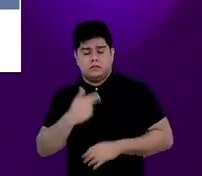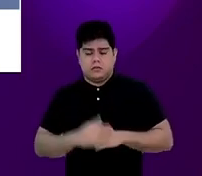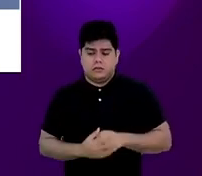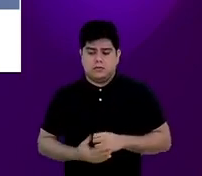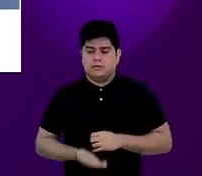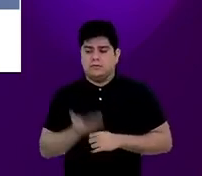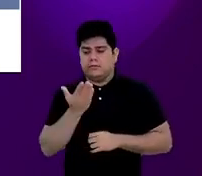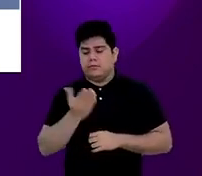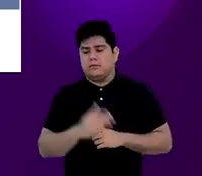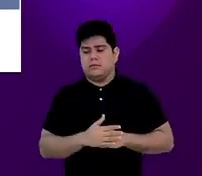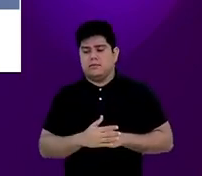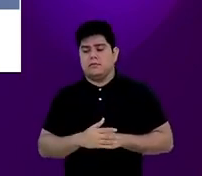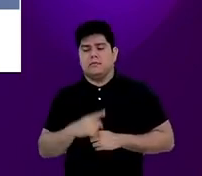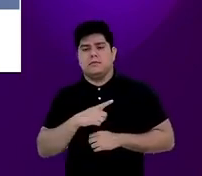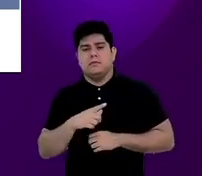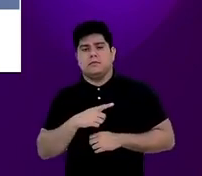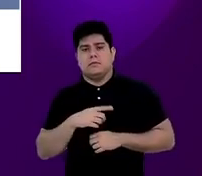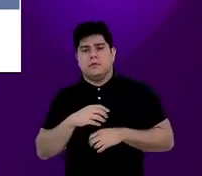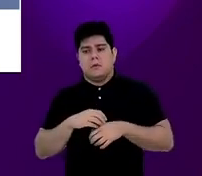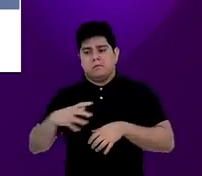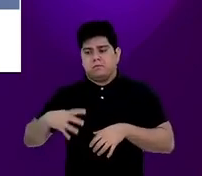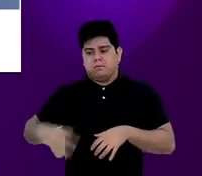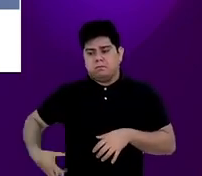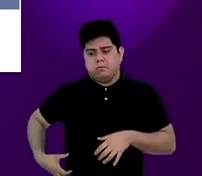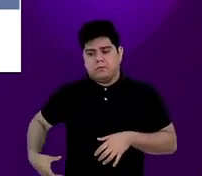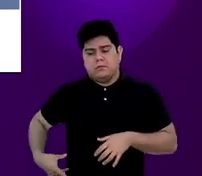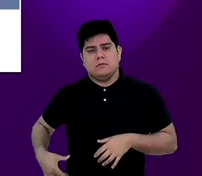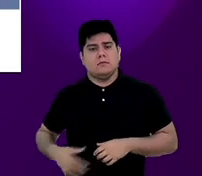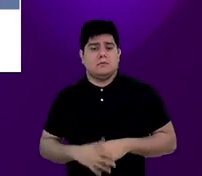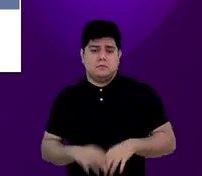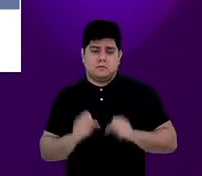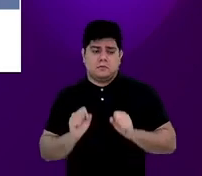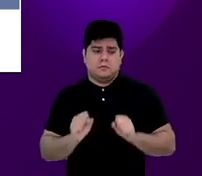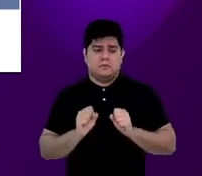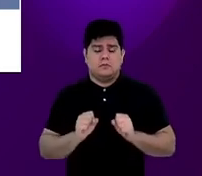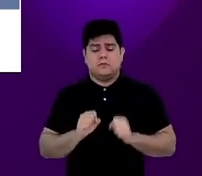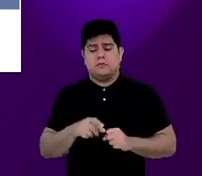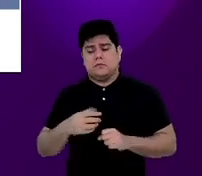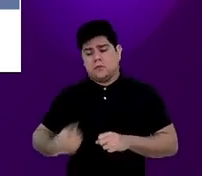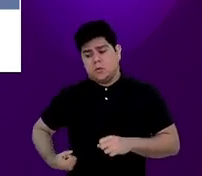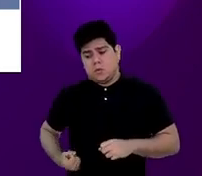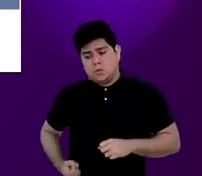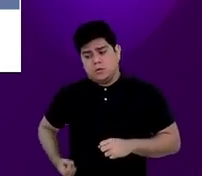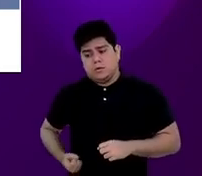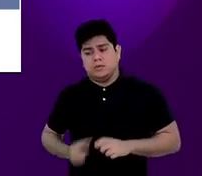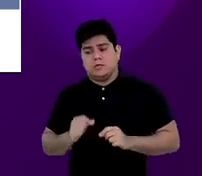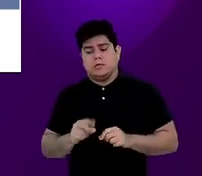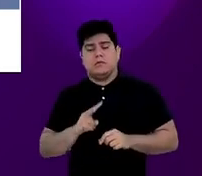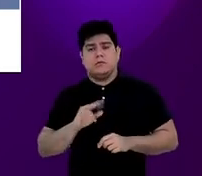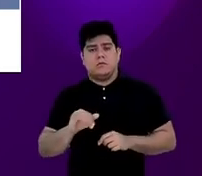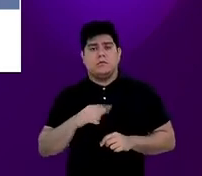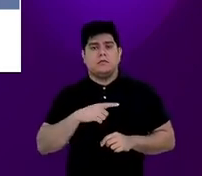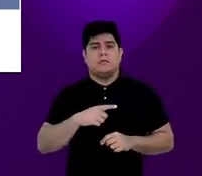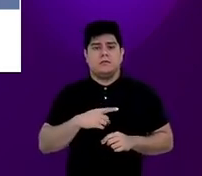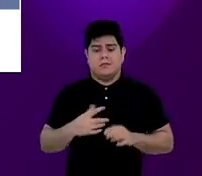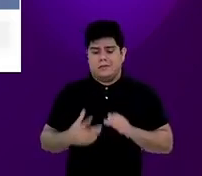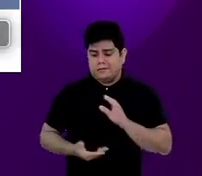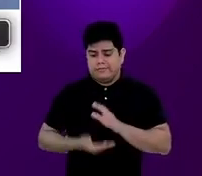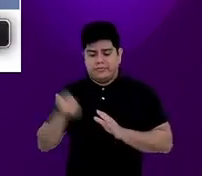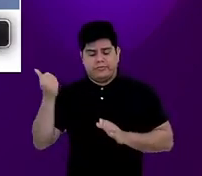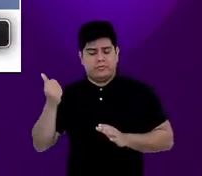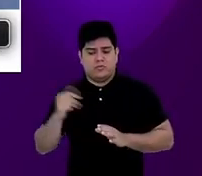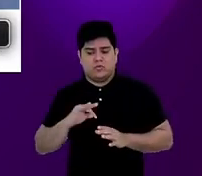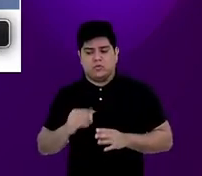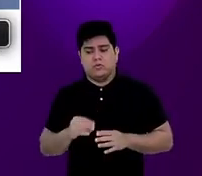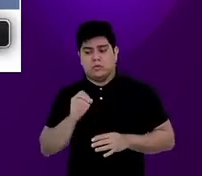paciente que tem um tumor endofítico de rim, e que possivelmente sem ultrassom ele talvez fosse submetido a uma nefrectomia radical. Então, com